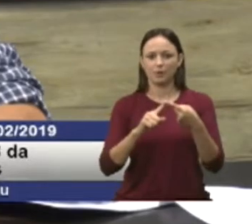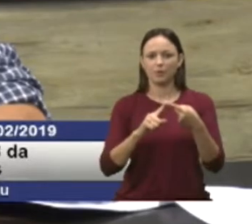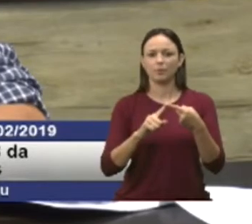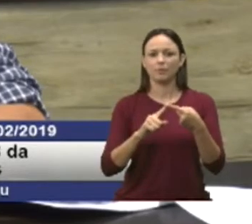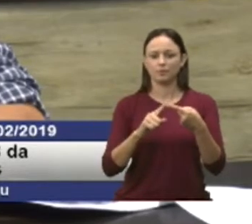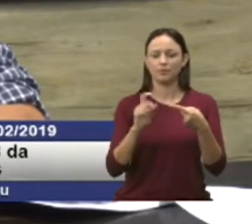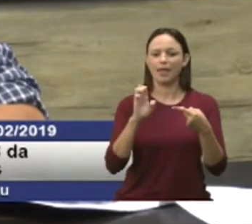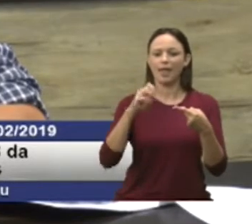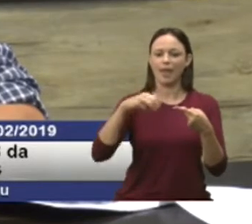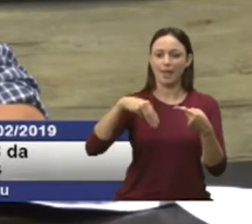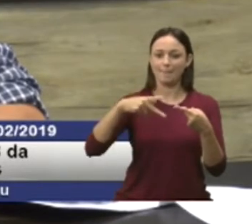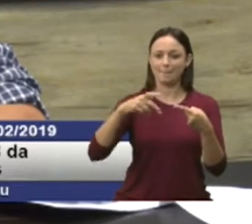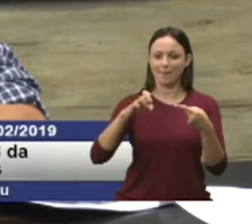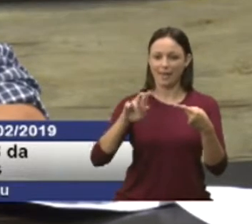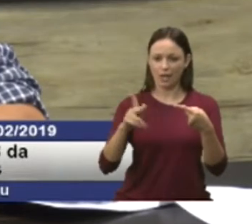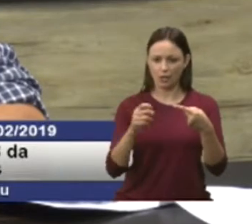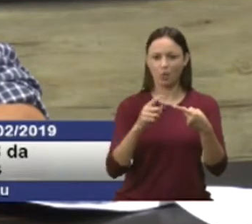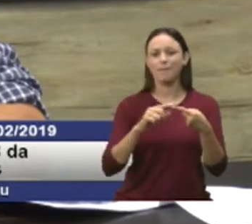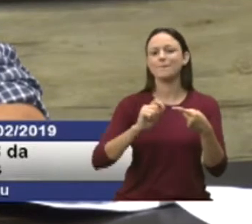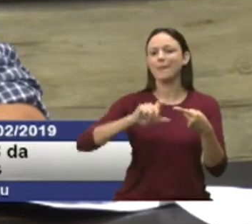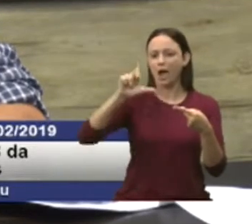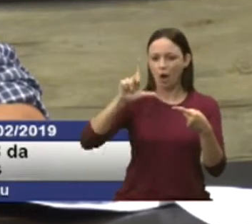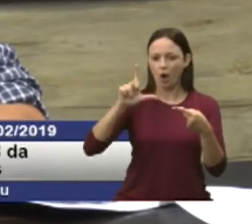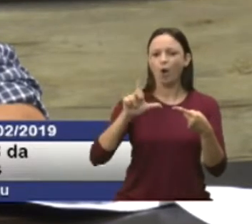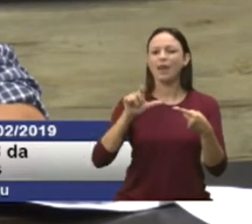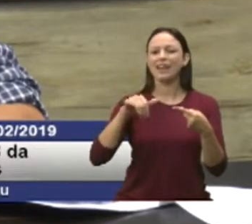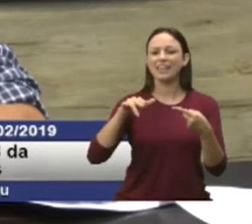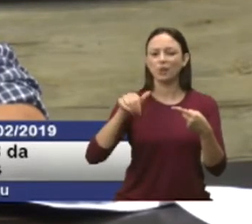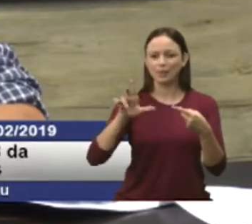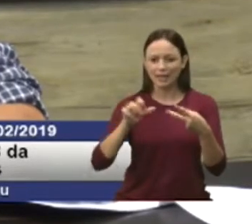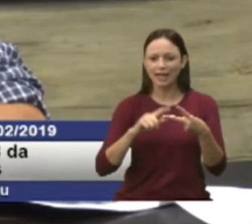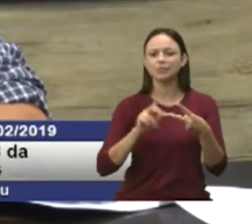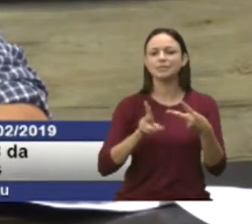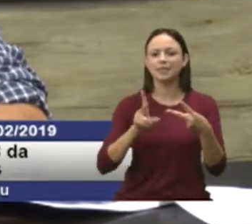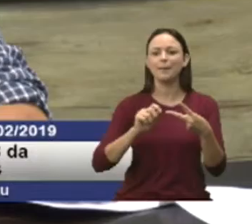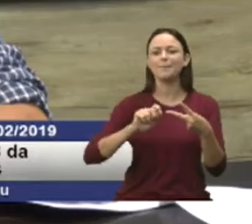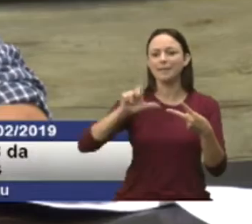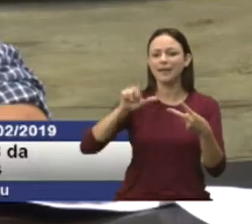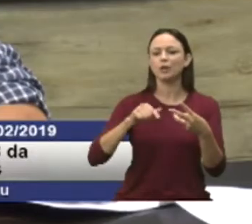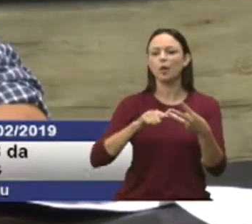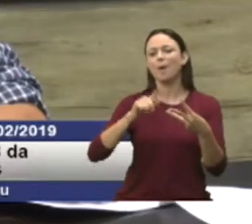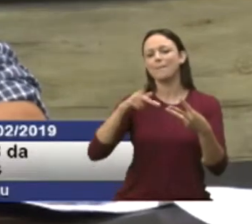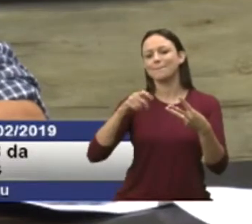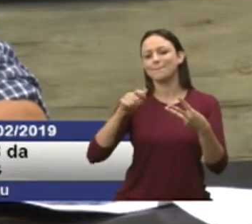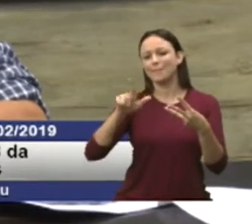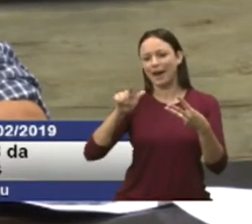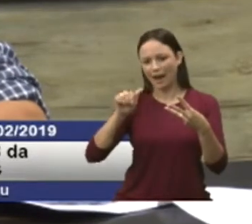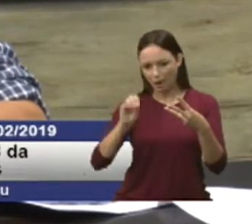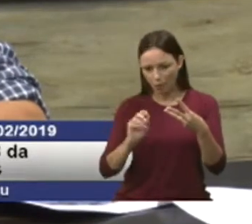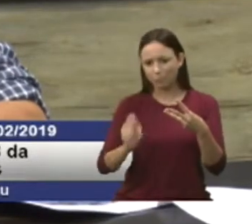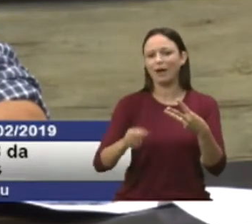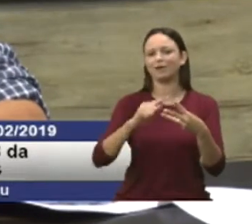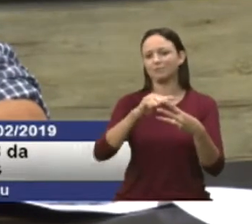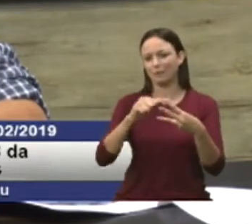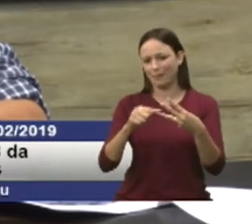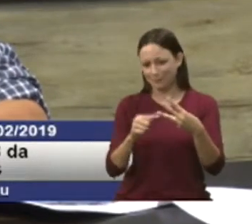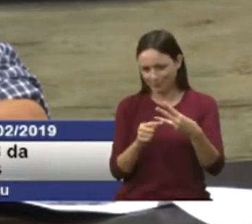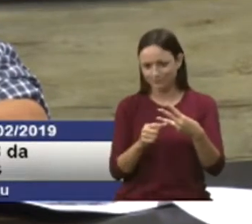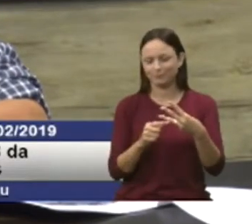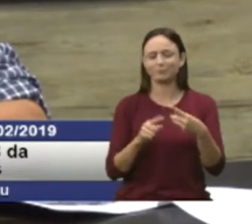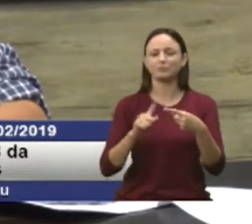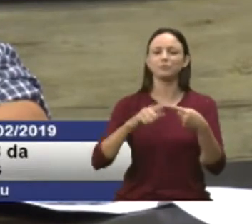empenho sempre será maior que o liquidado e o liquidado sempre será maior que o pago, por causa desta dinâmica, né?